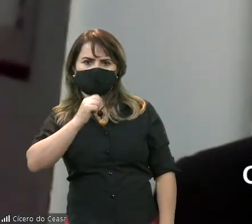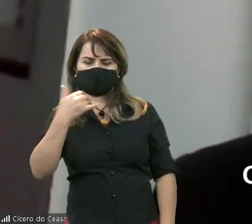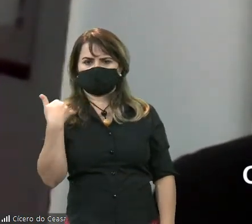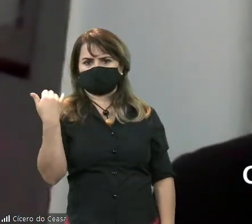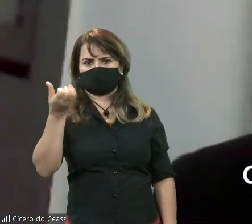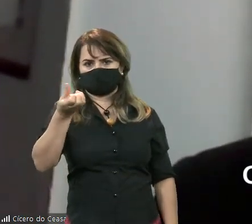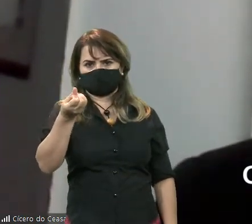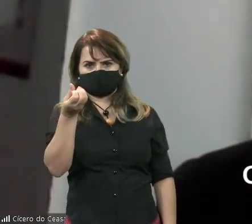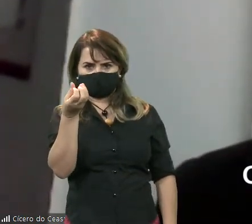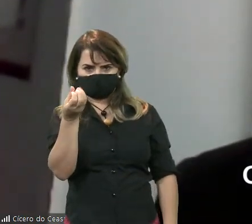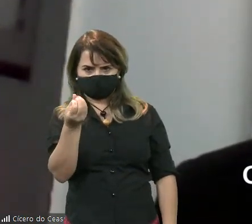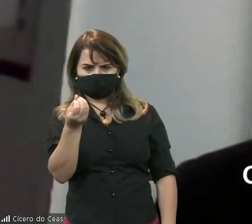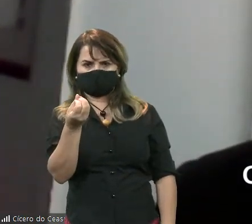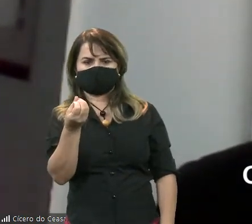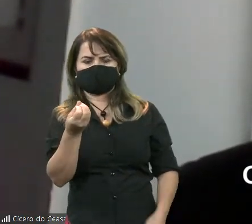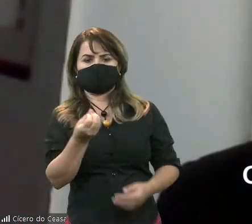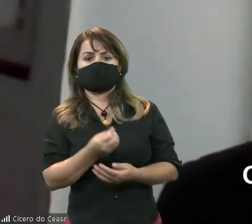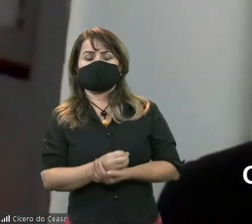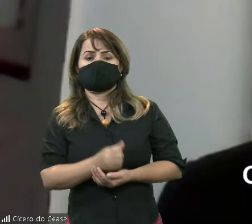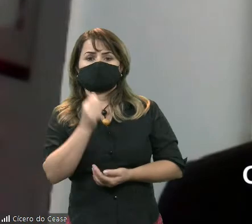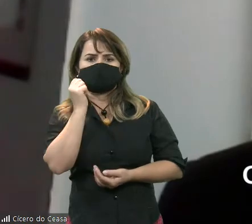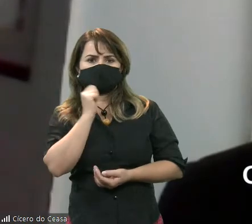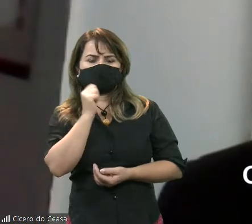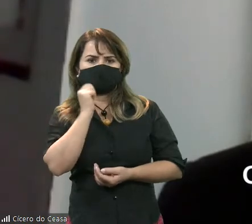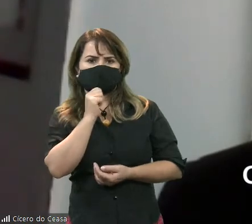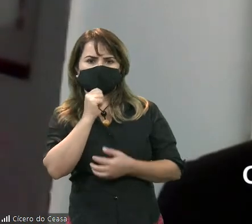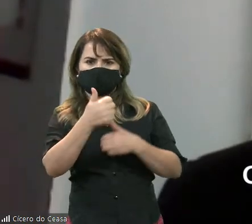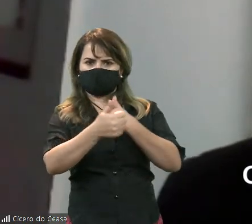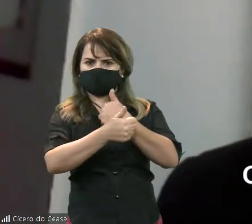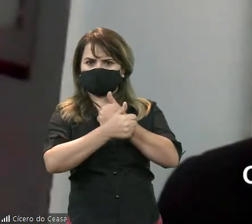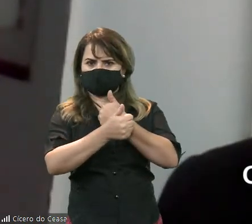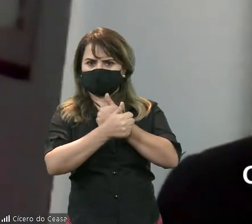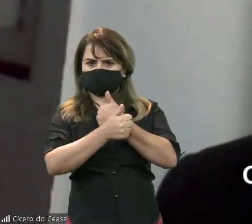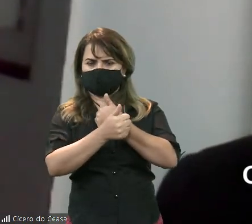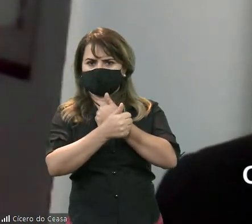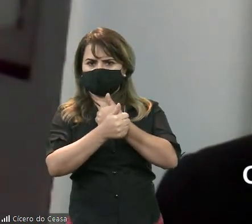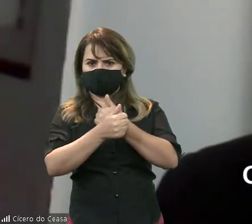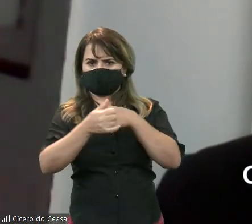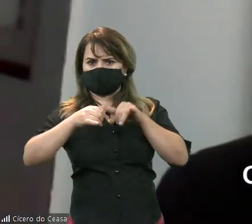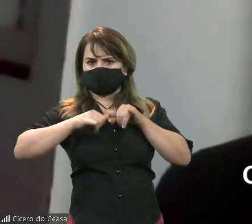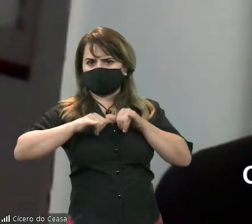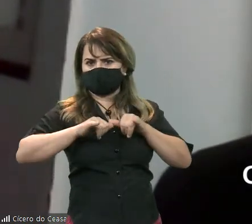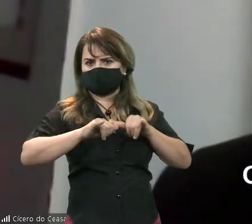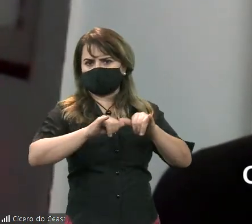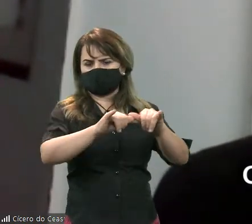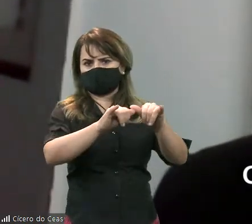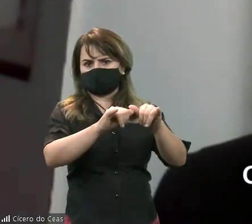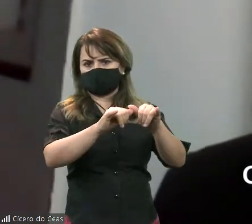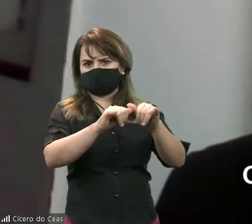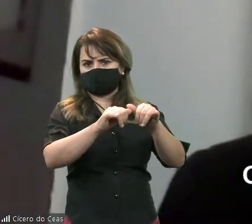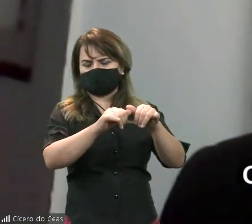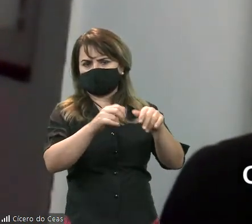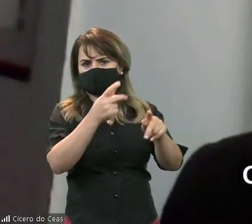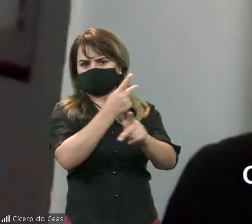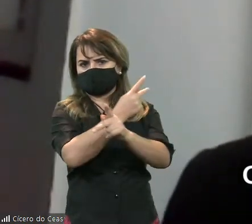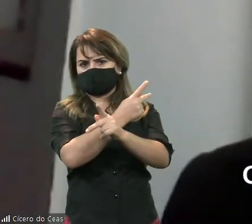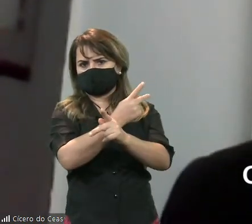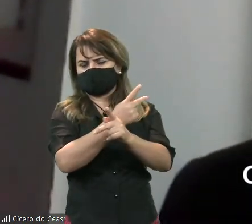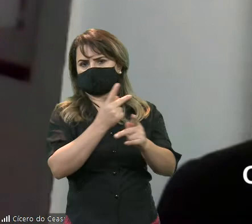dona Maria, que morava próximo ao supermercado Cavacami, e